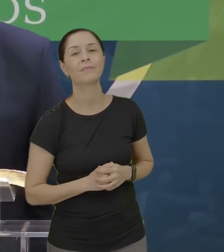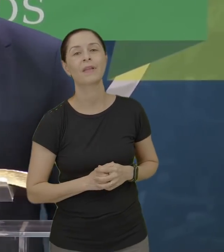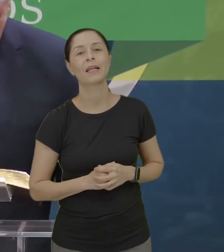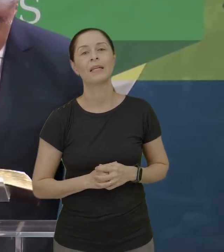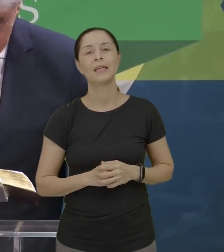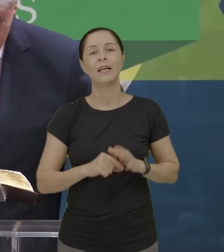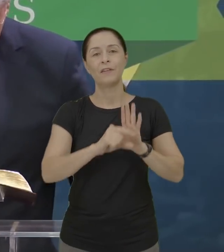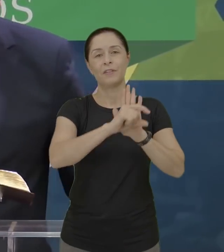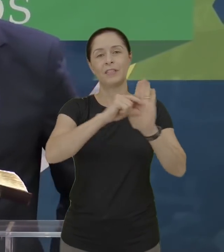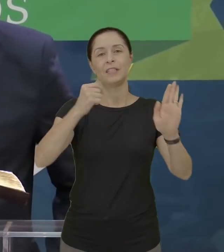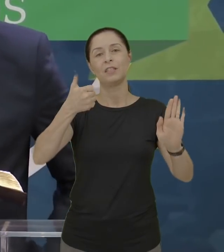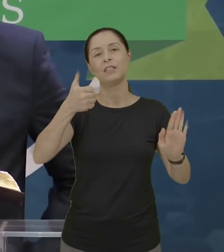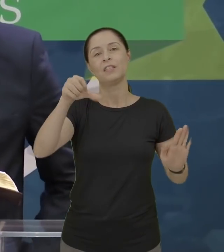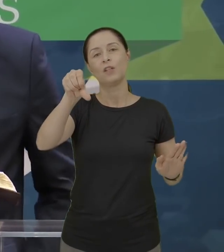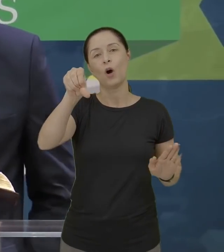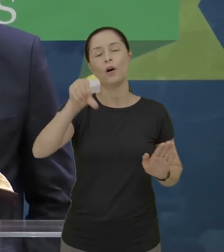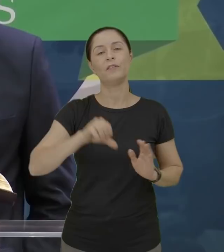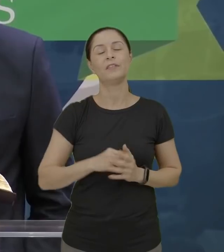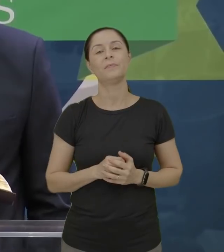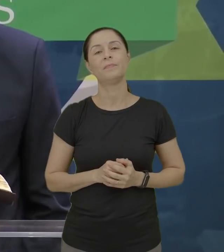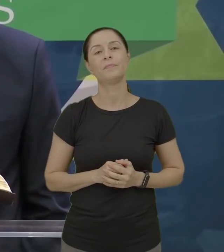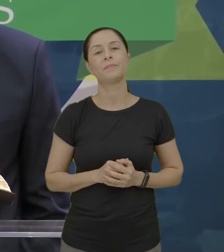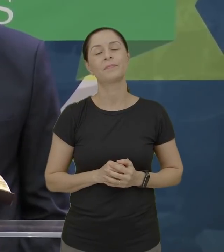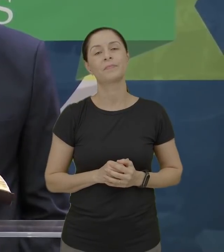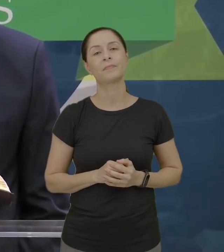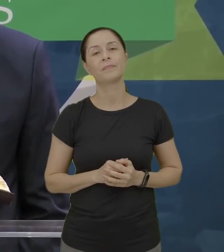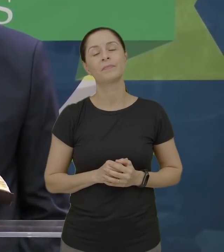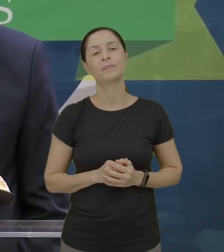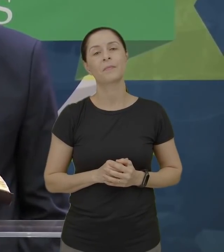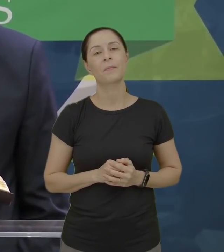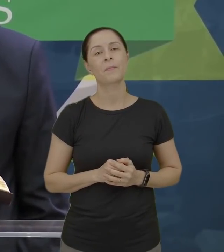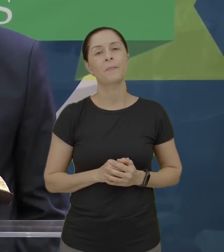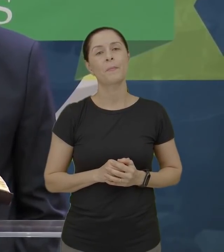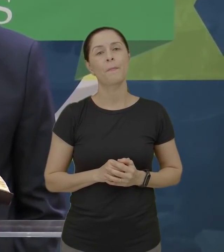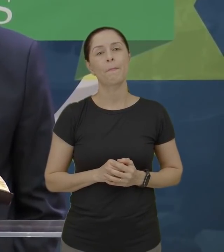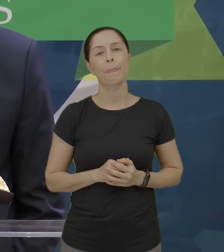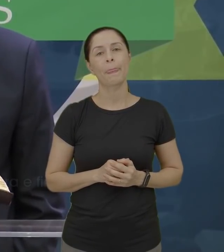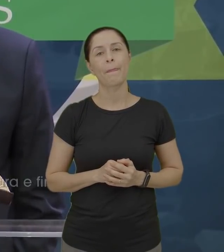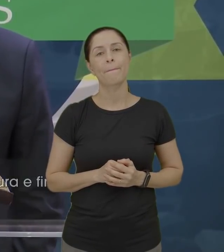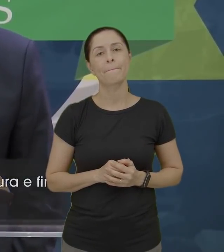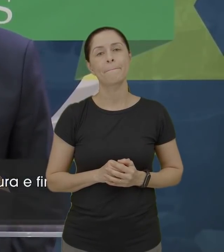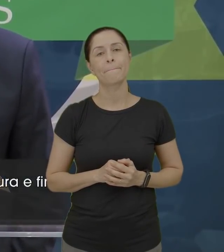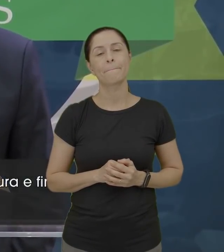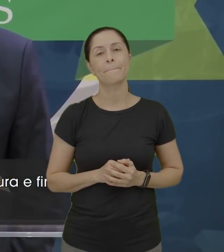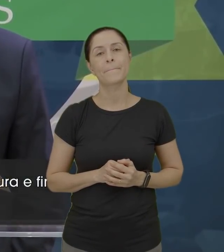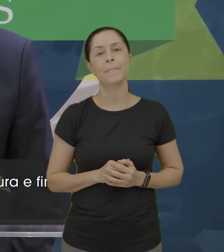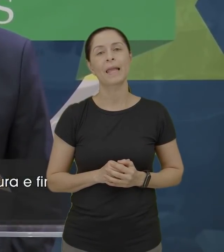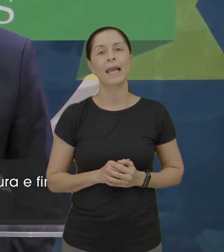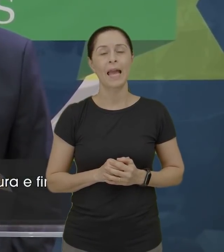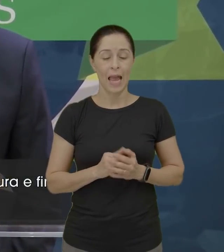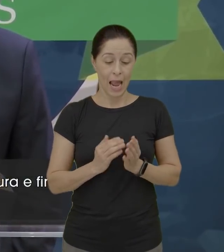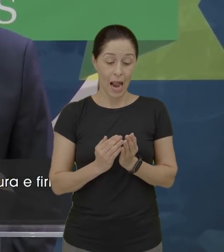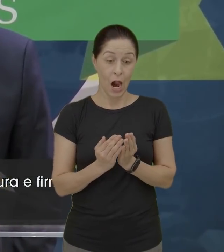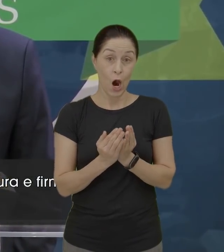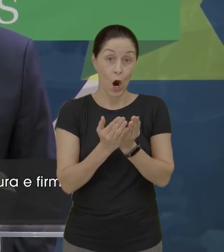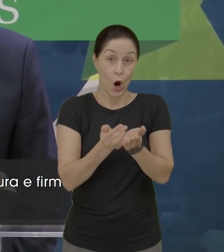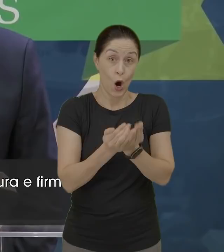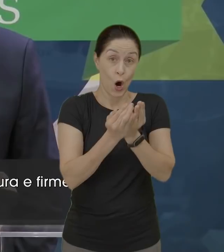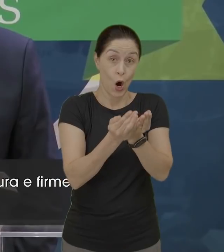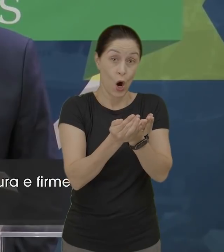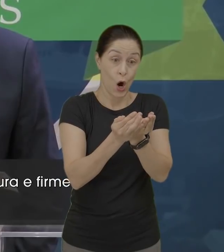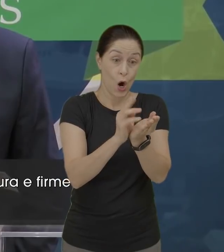versículo 19, a parte A. A qual temos por âncora da alma, segura